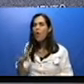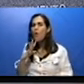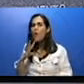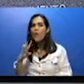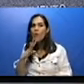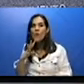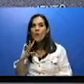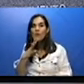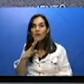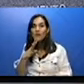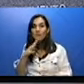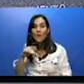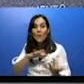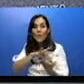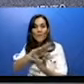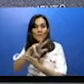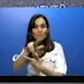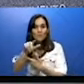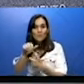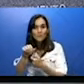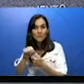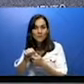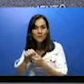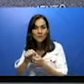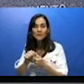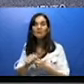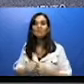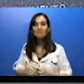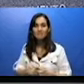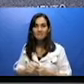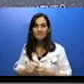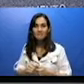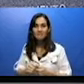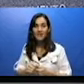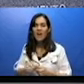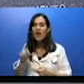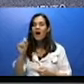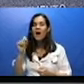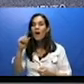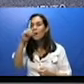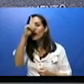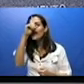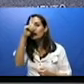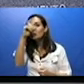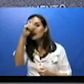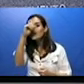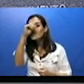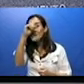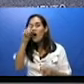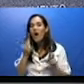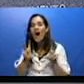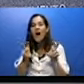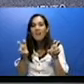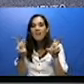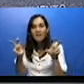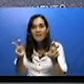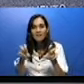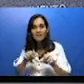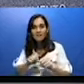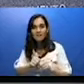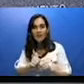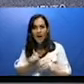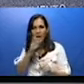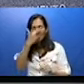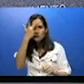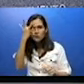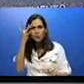e também internacionalmente na américa latina que é o hospital de câncer onde várias pessoas em fazer